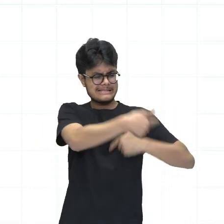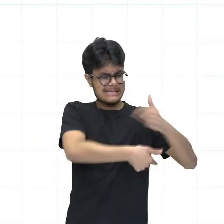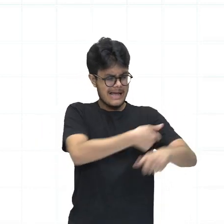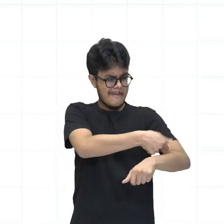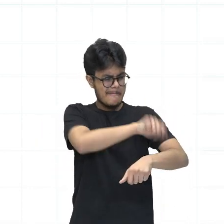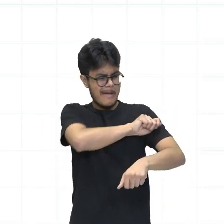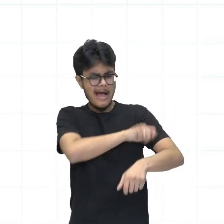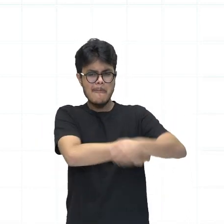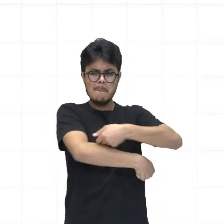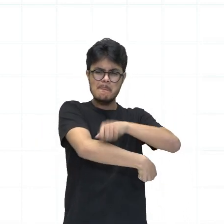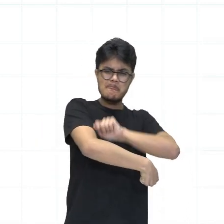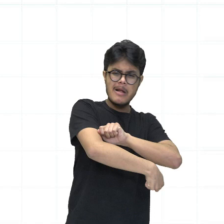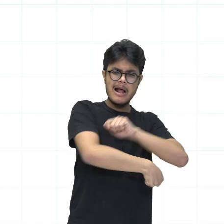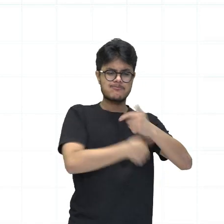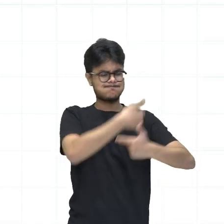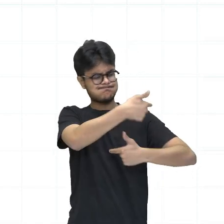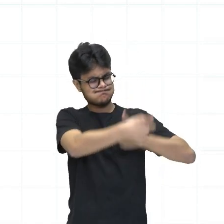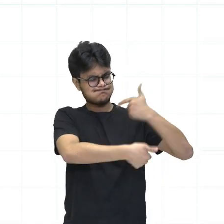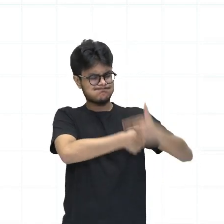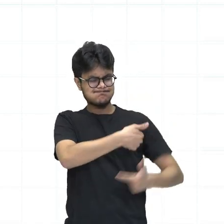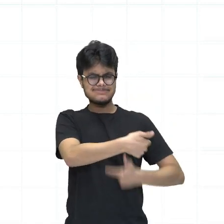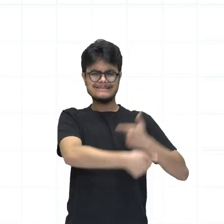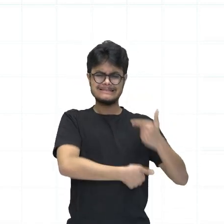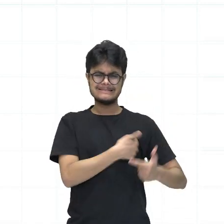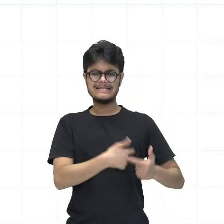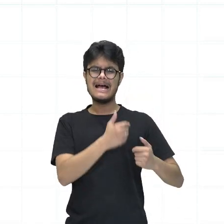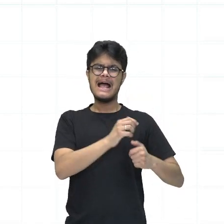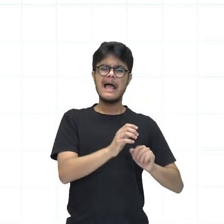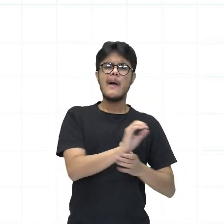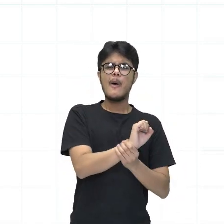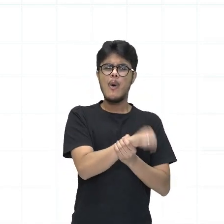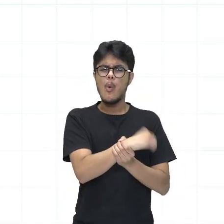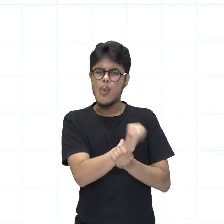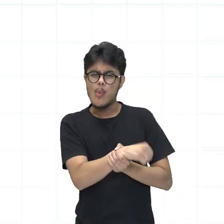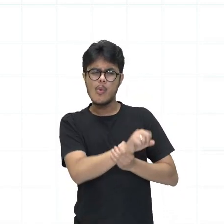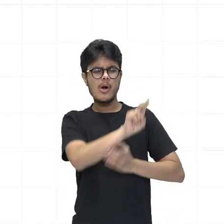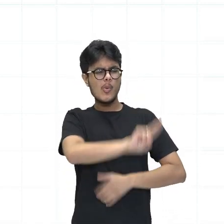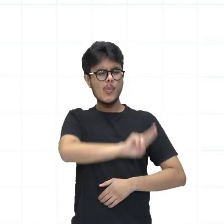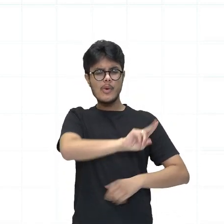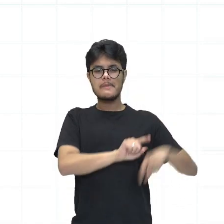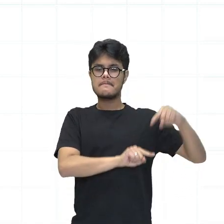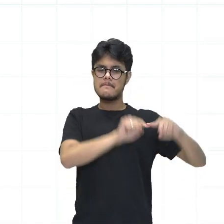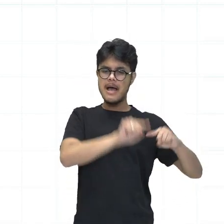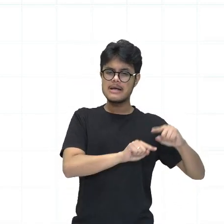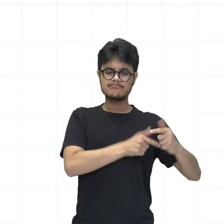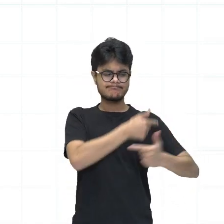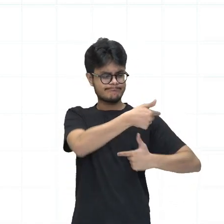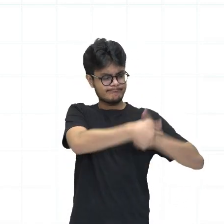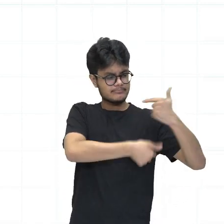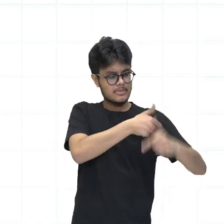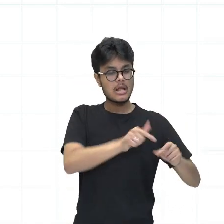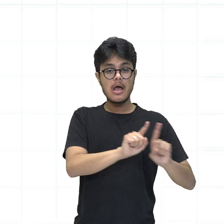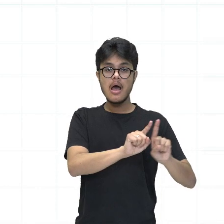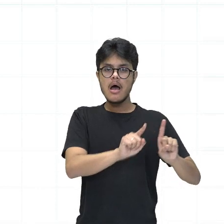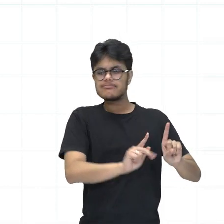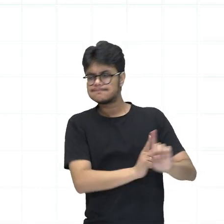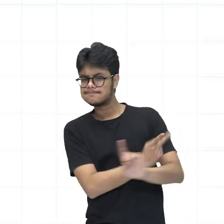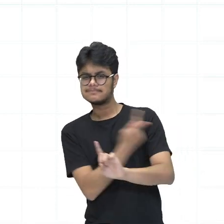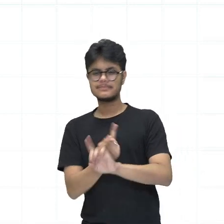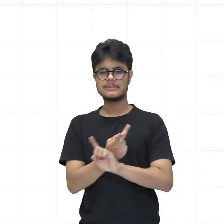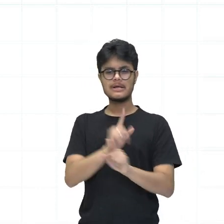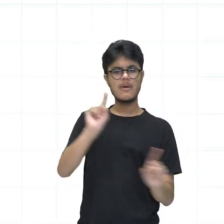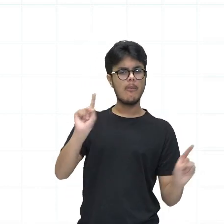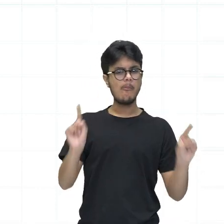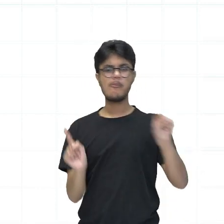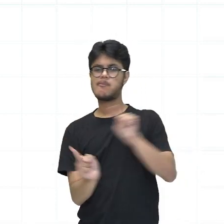as mãos eram utilizadas, né, para a confecção de objetos, para o trabalho, e assim ocorreu o processo